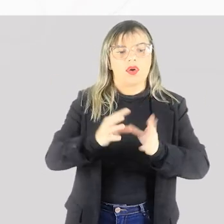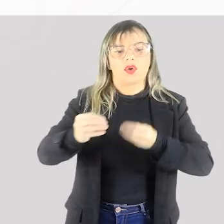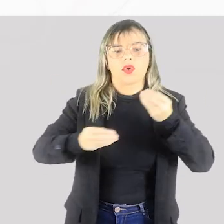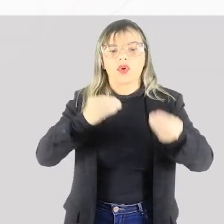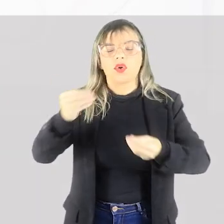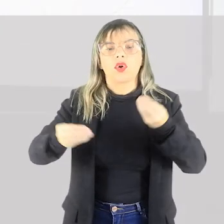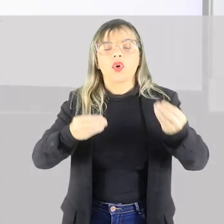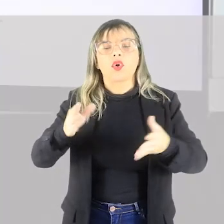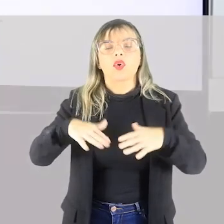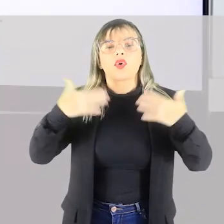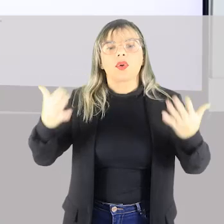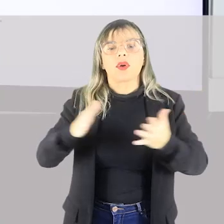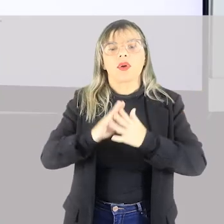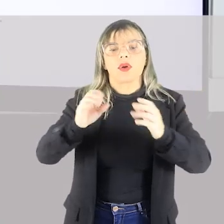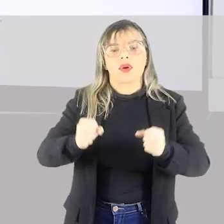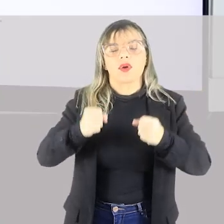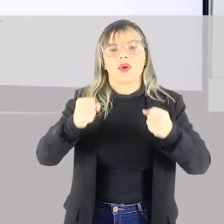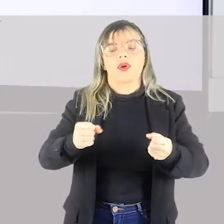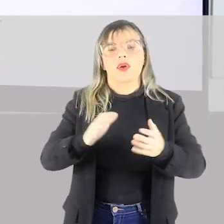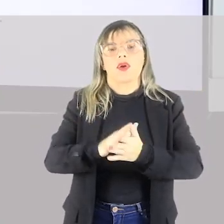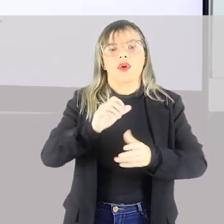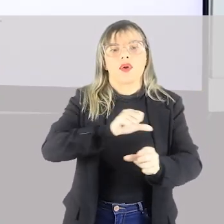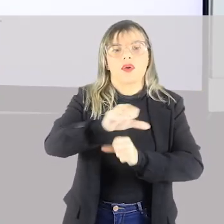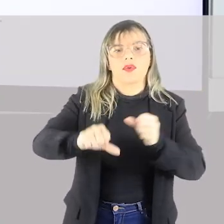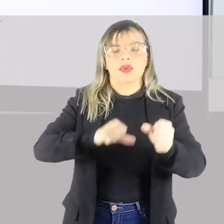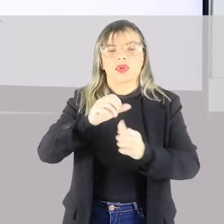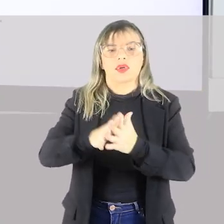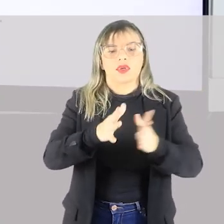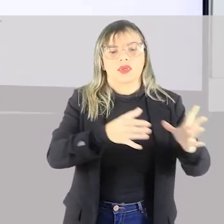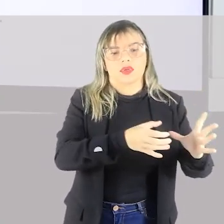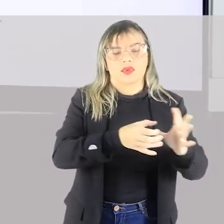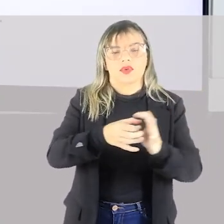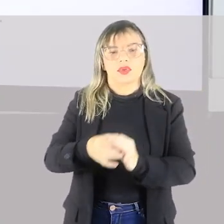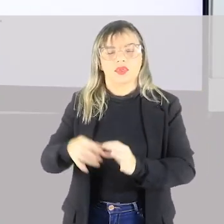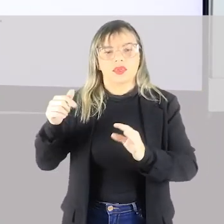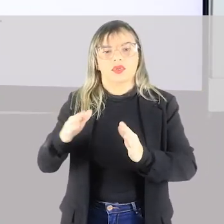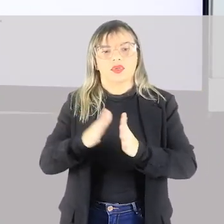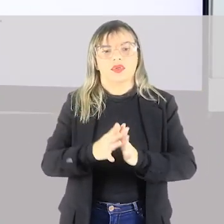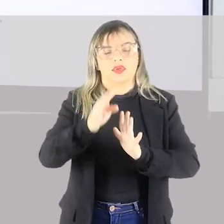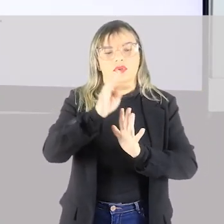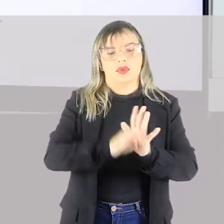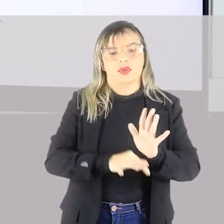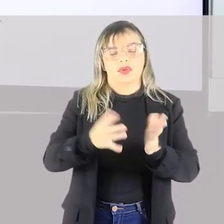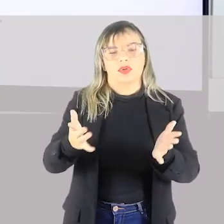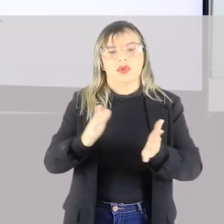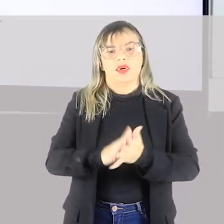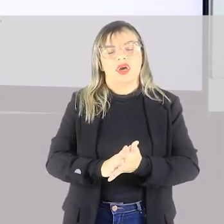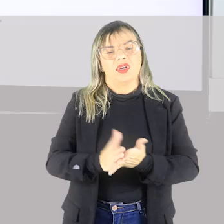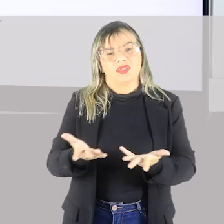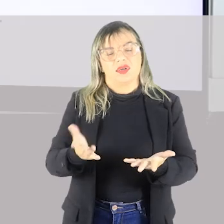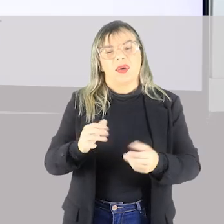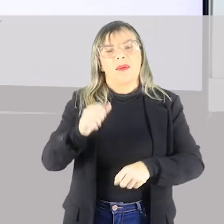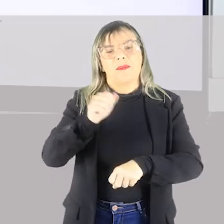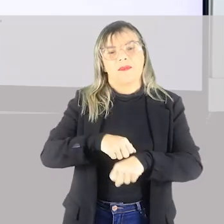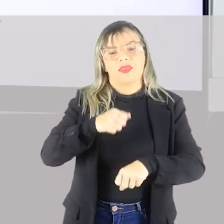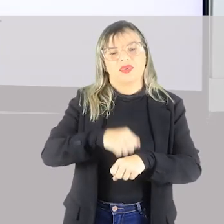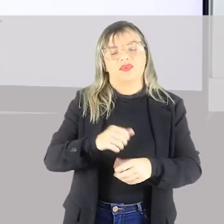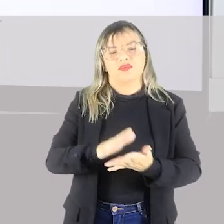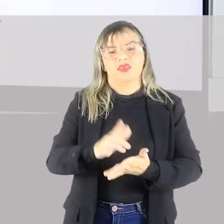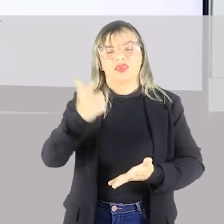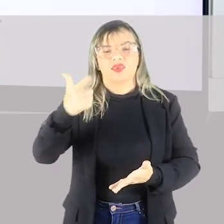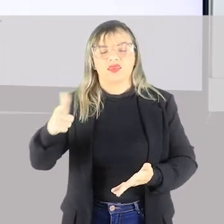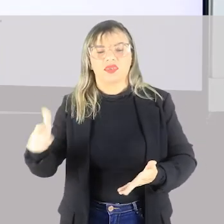a partir de qual medida a gente pode mudar a realidade que o texto traz, das pessoas de camadas menos favorecidas não terem